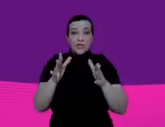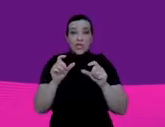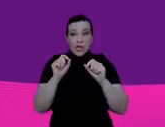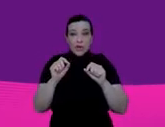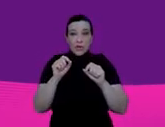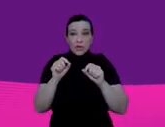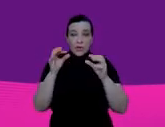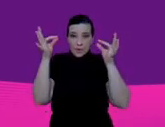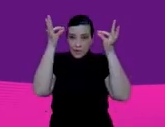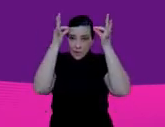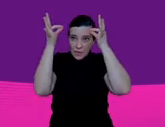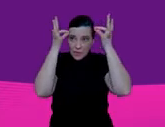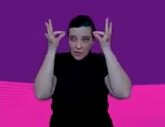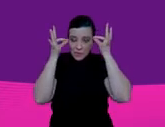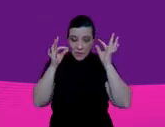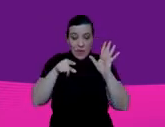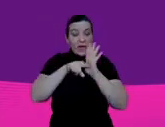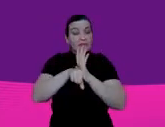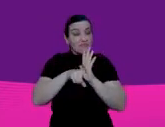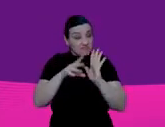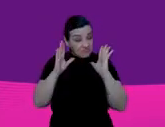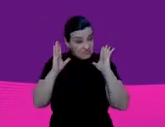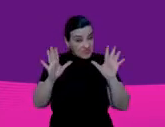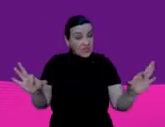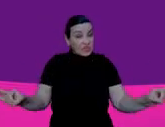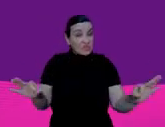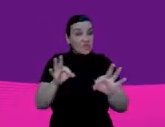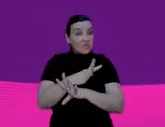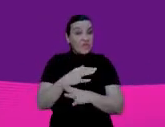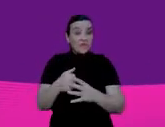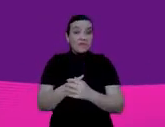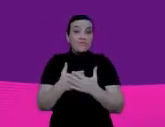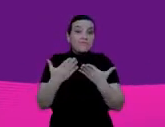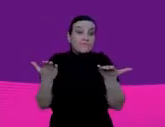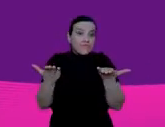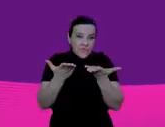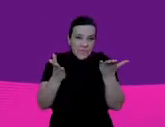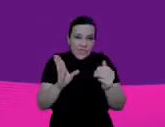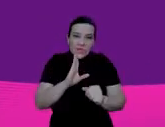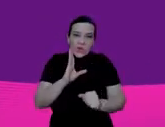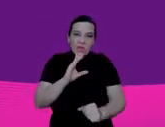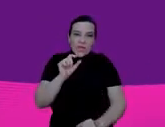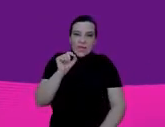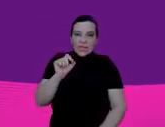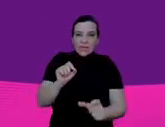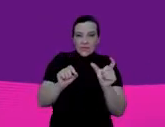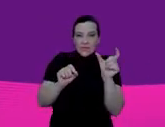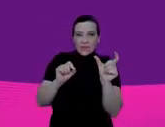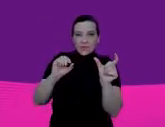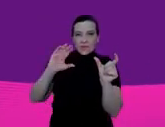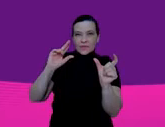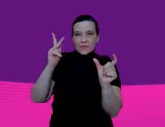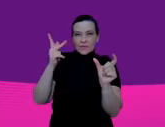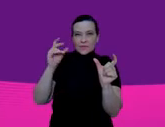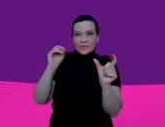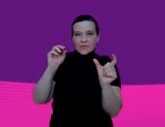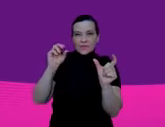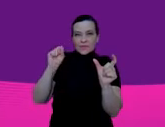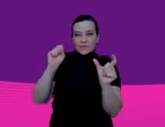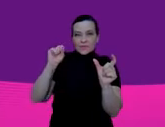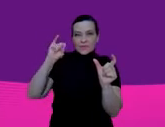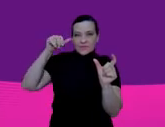eletroencefalograma. E não sei se vocês conhecem o Choosing Wisely sobre a cefaleia, certamente conhecem